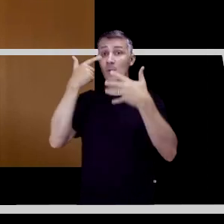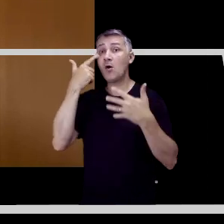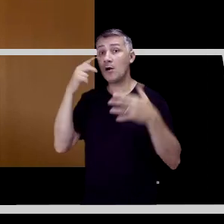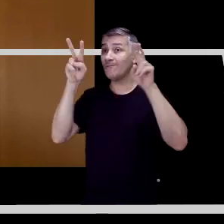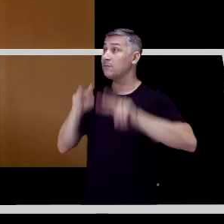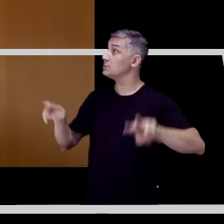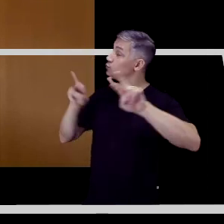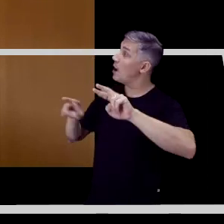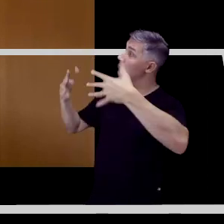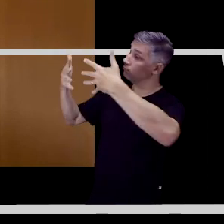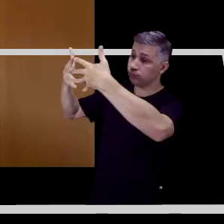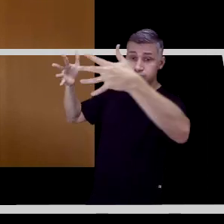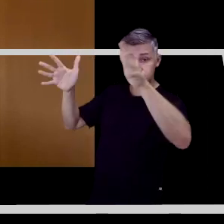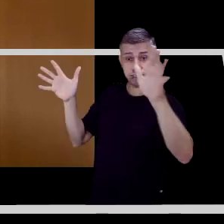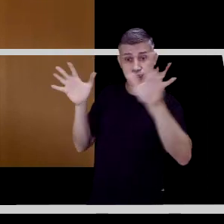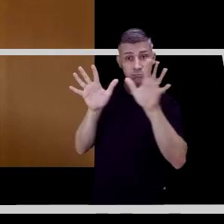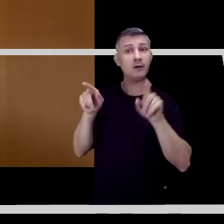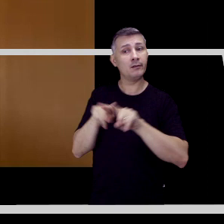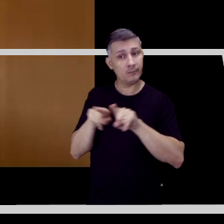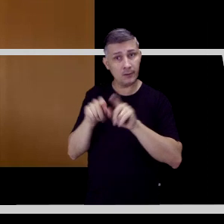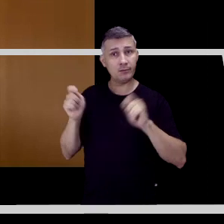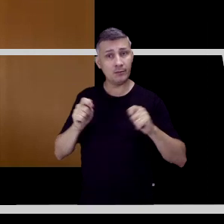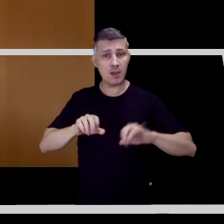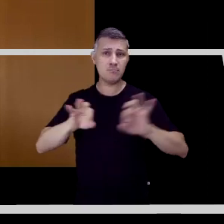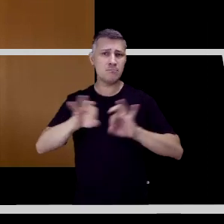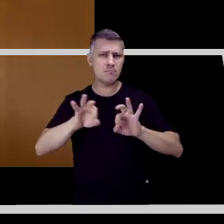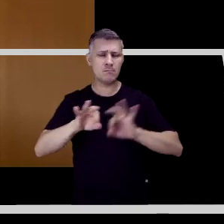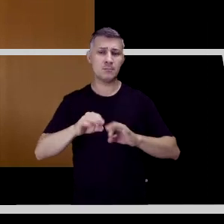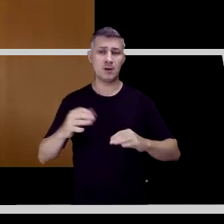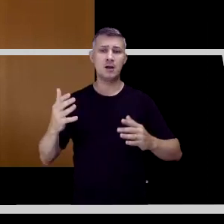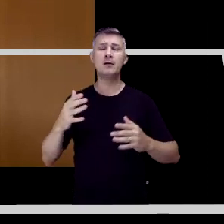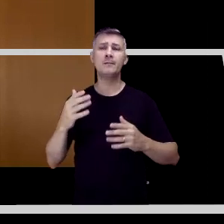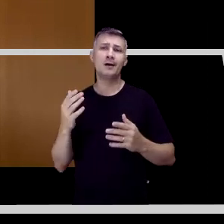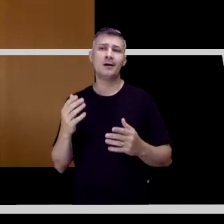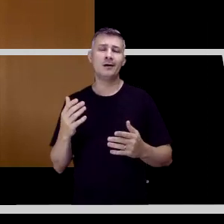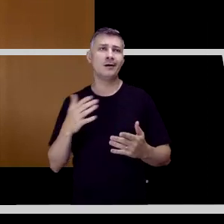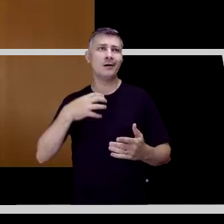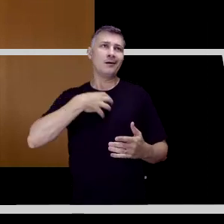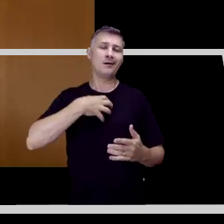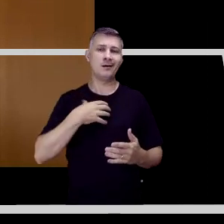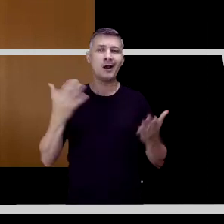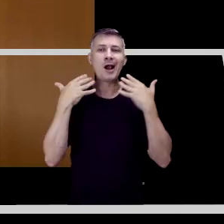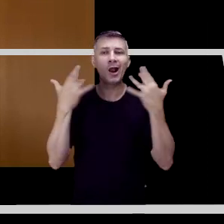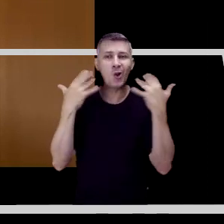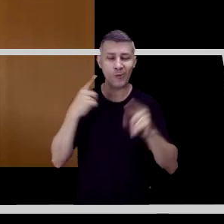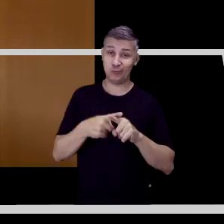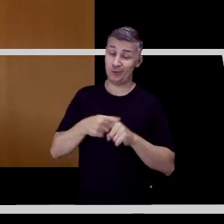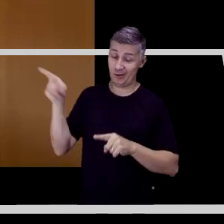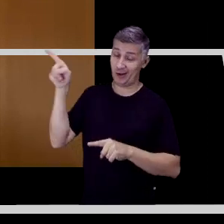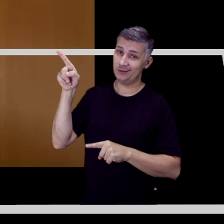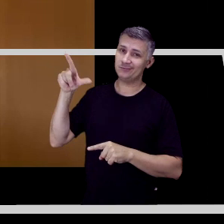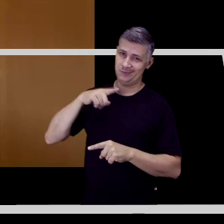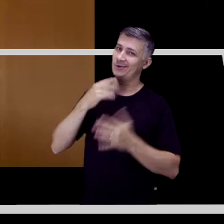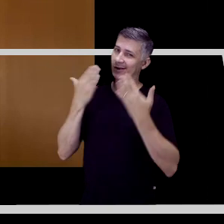e transição visual e também de filtragem, né, de calor, pela questão